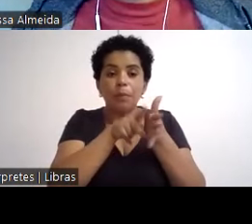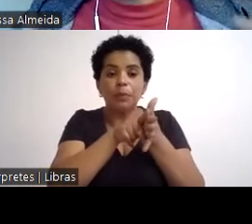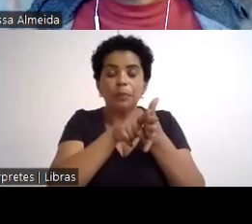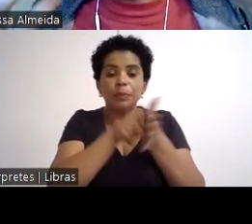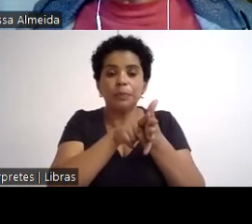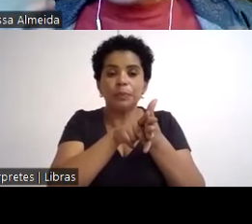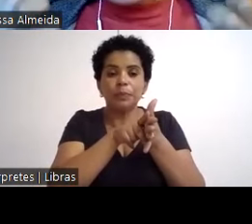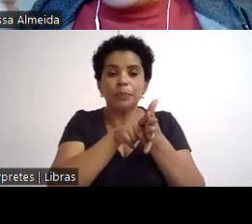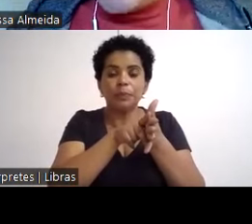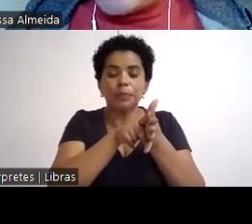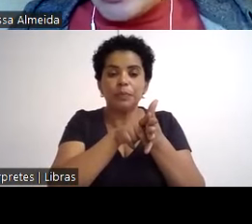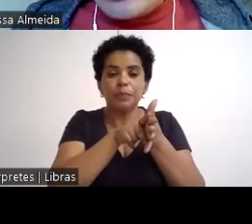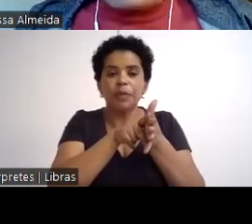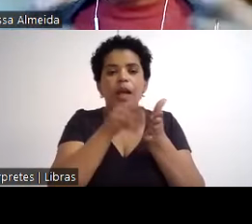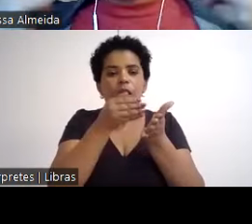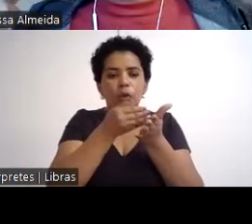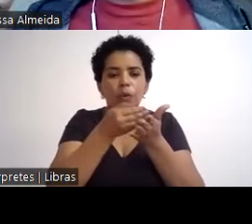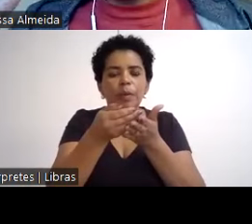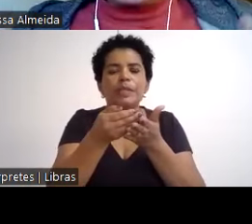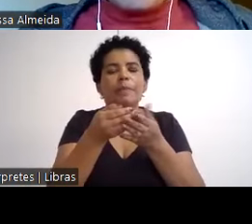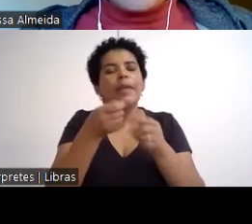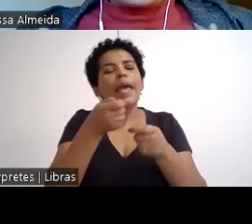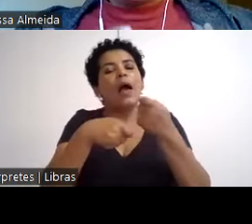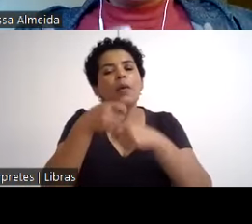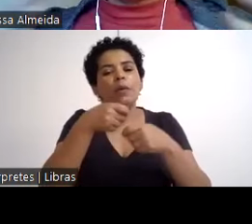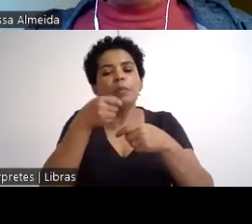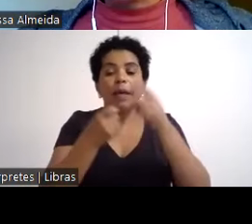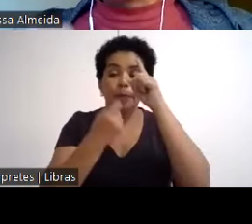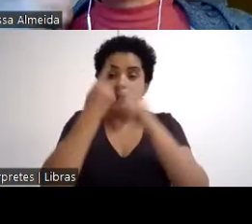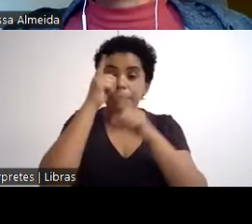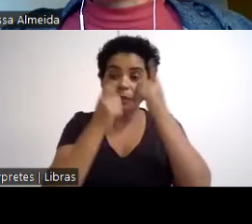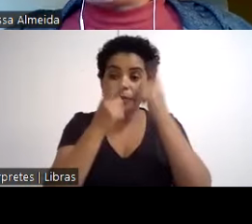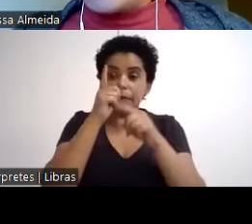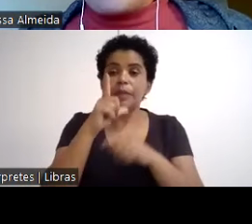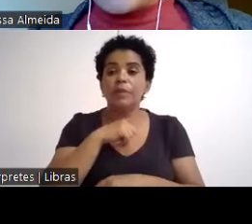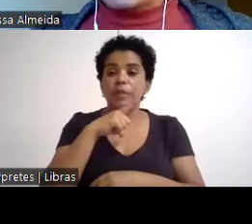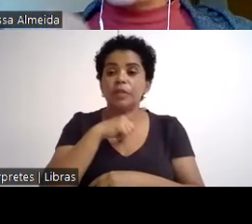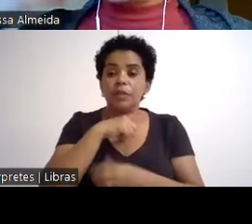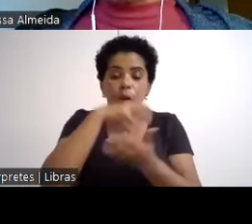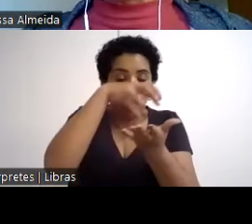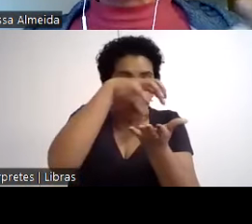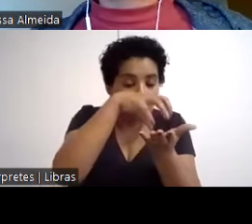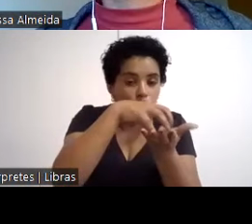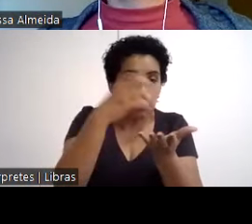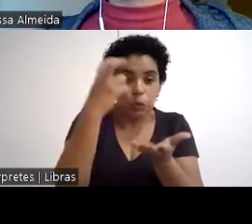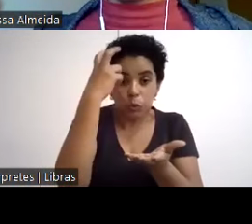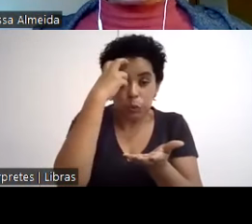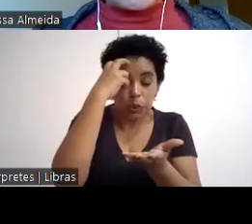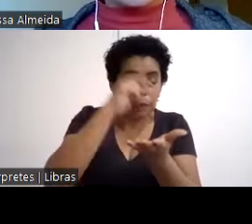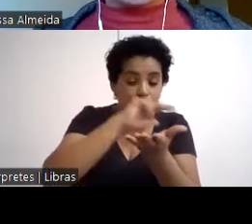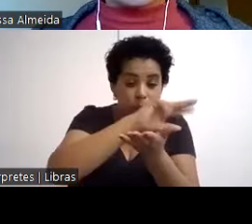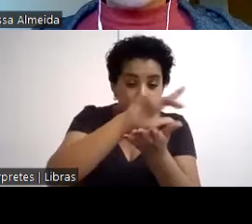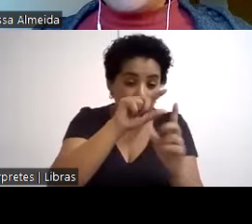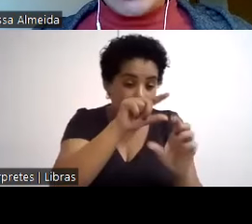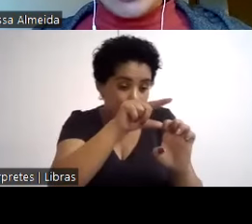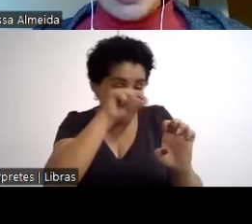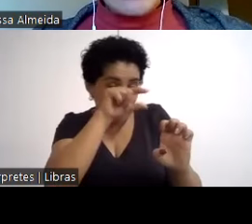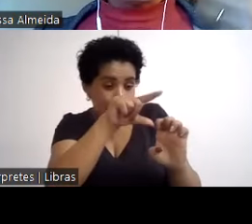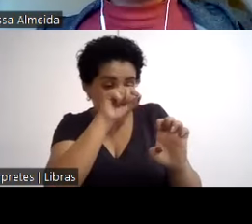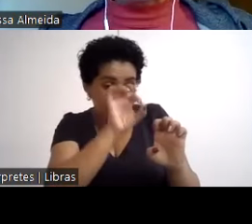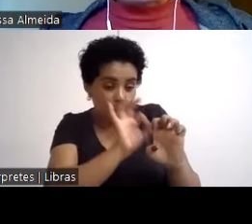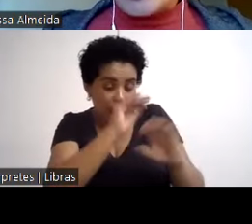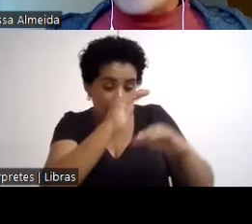ao nascimento, à economia criativa, ao turismo criativo. Então, a gente tinha um setor cultural diversificado, a gente tinha empreendedores que estavam fazendo aquelas